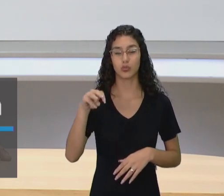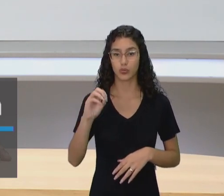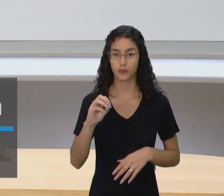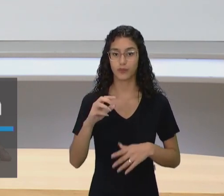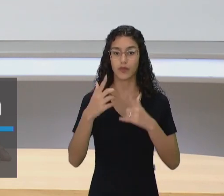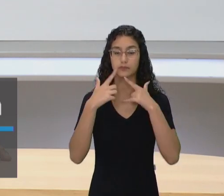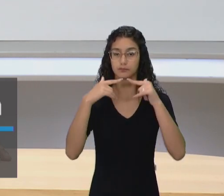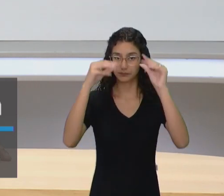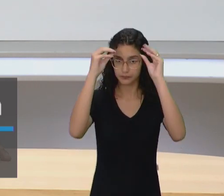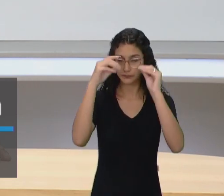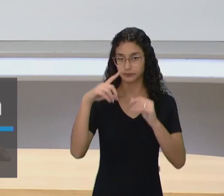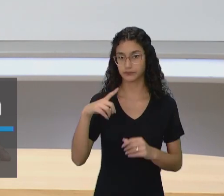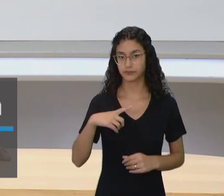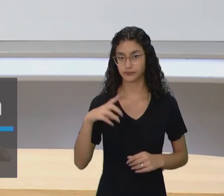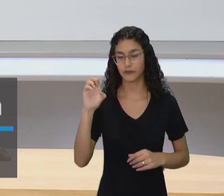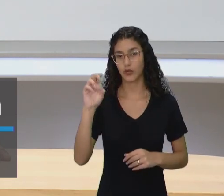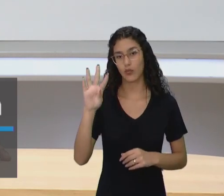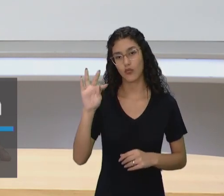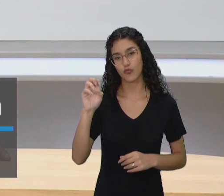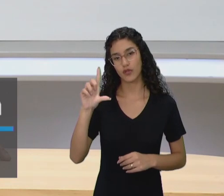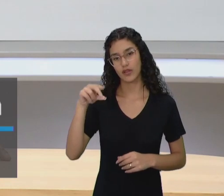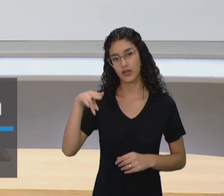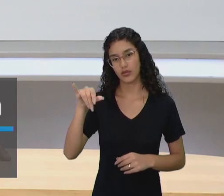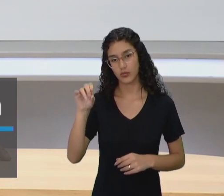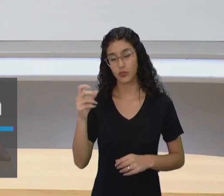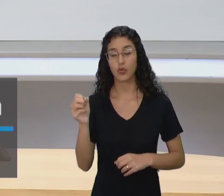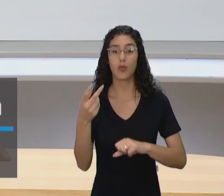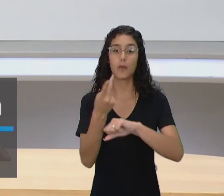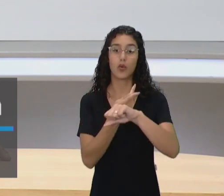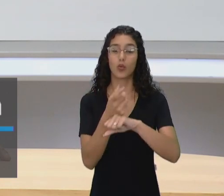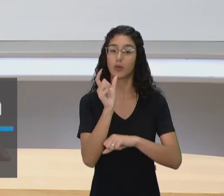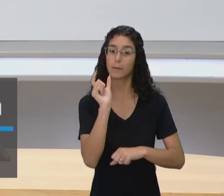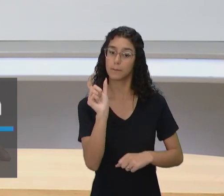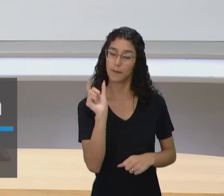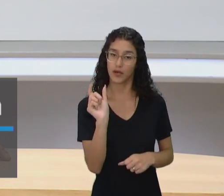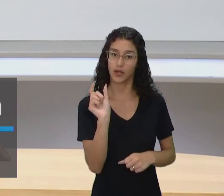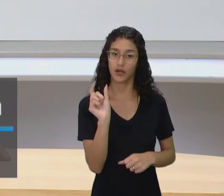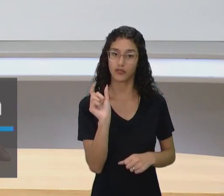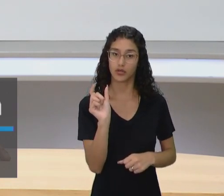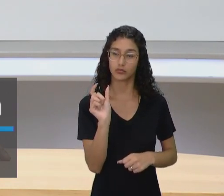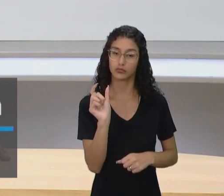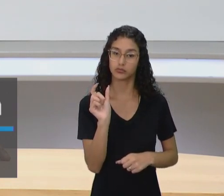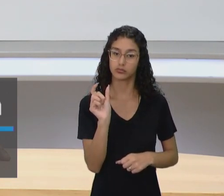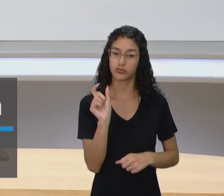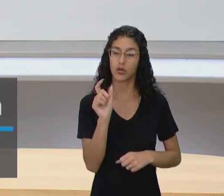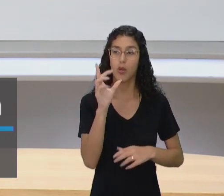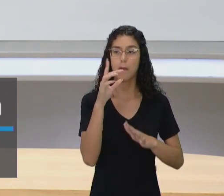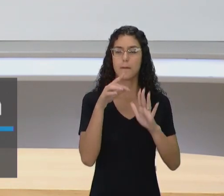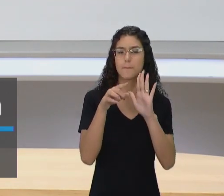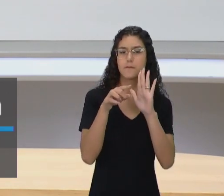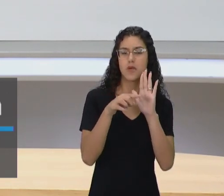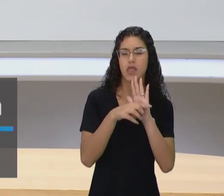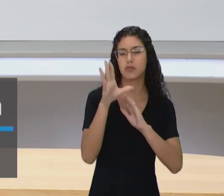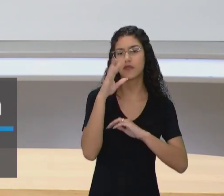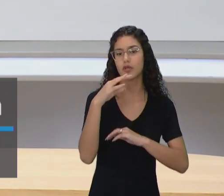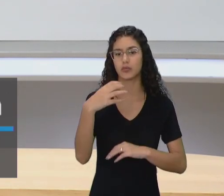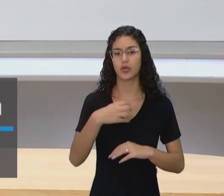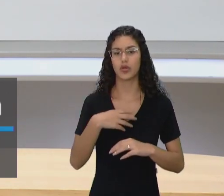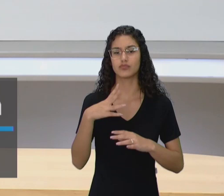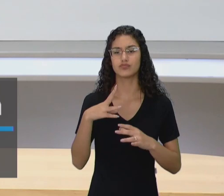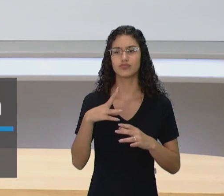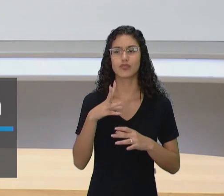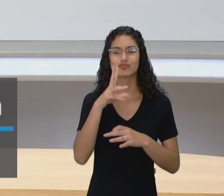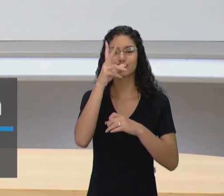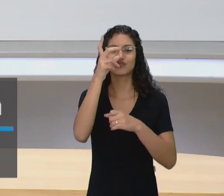linguagem eufemismo é quando a gente procura palavras com um teor mais ameno para falar de uma coisa que seja um pouco